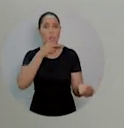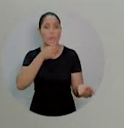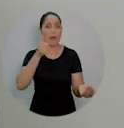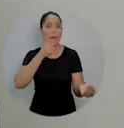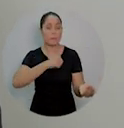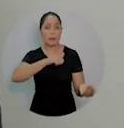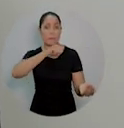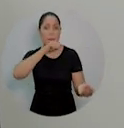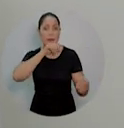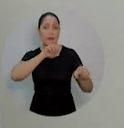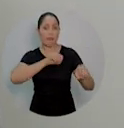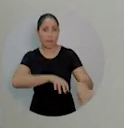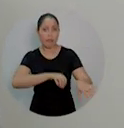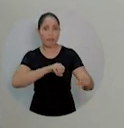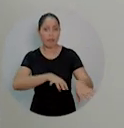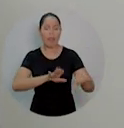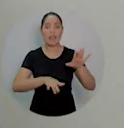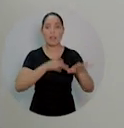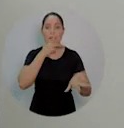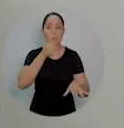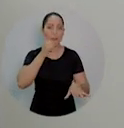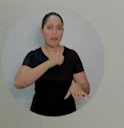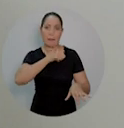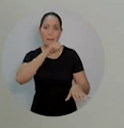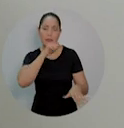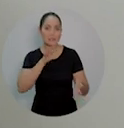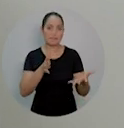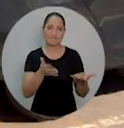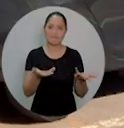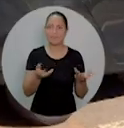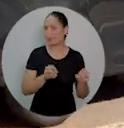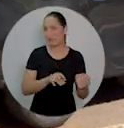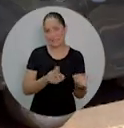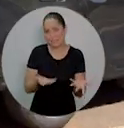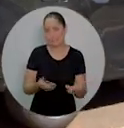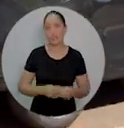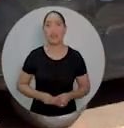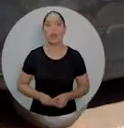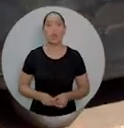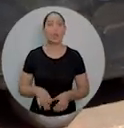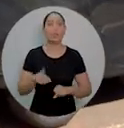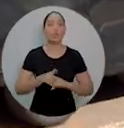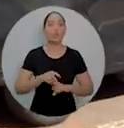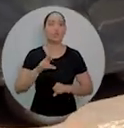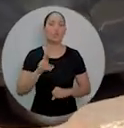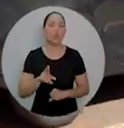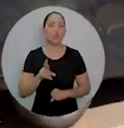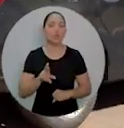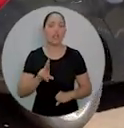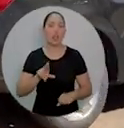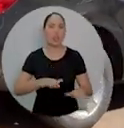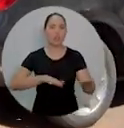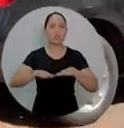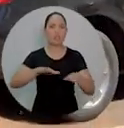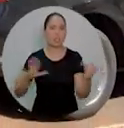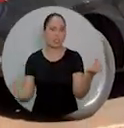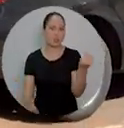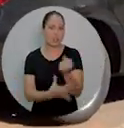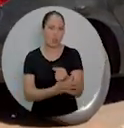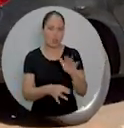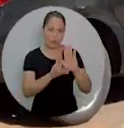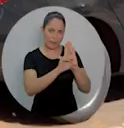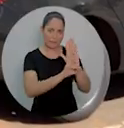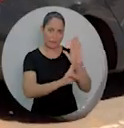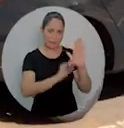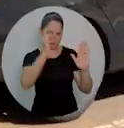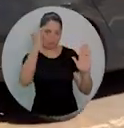dos pais, e é muito comum a gente ver os pais não fazendo isso. Doutor Jorge, cada ator de um trânsito seguro tem suas regras